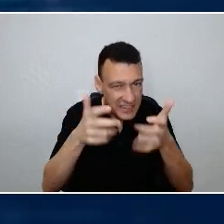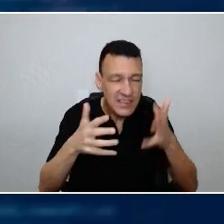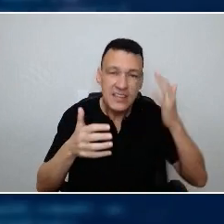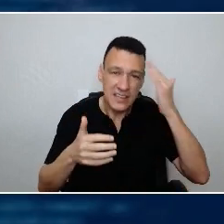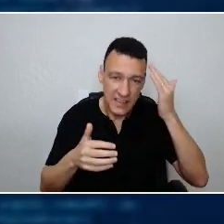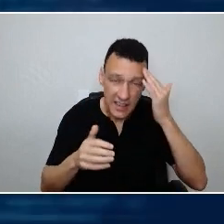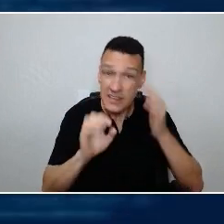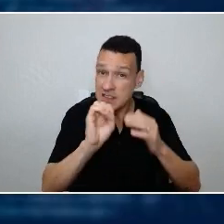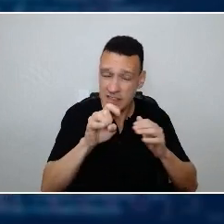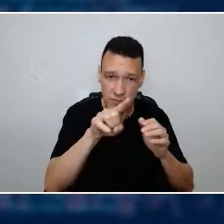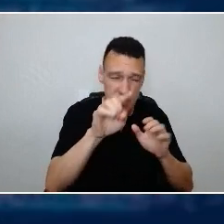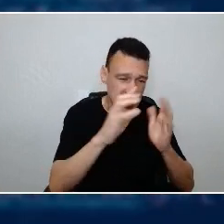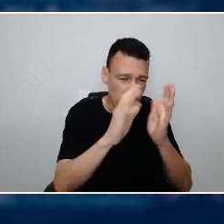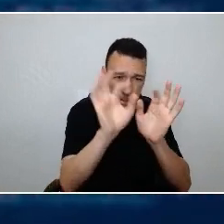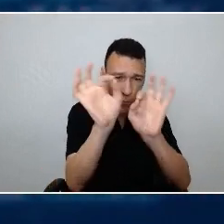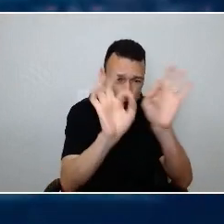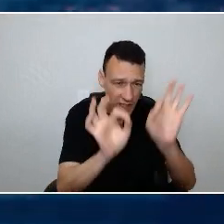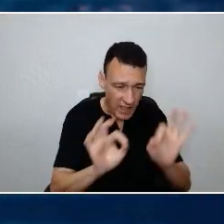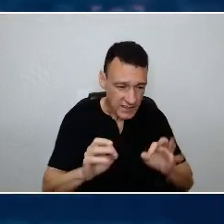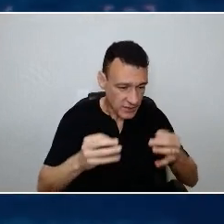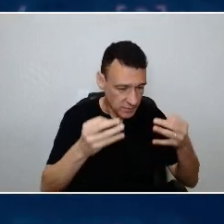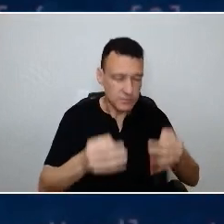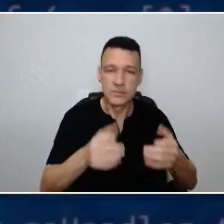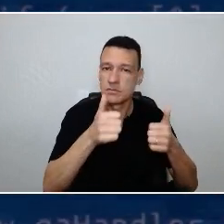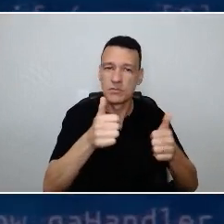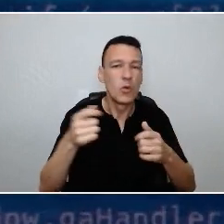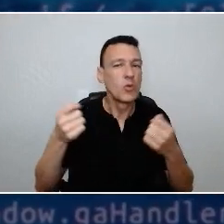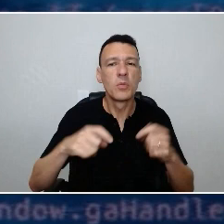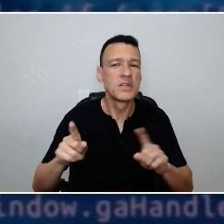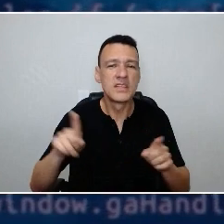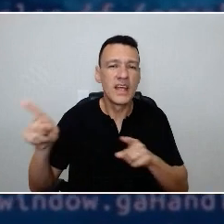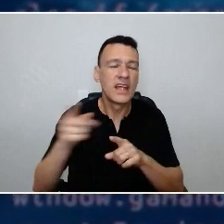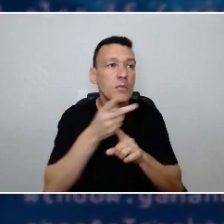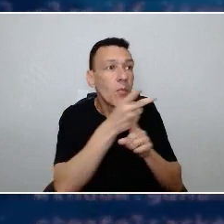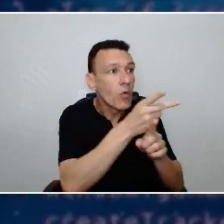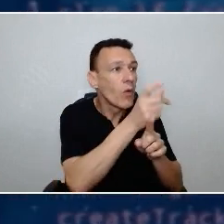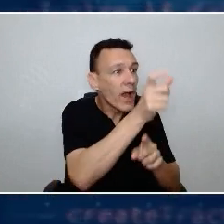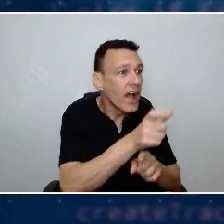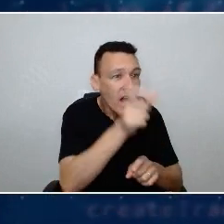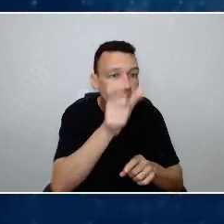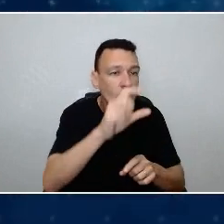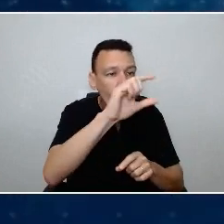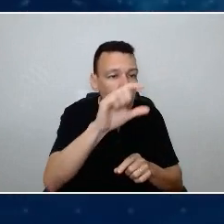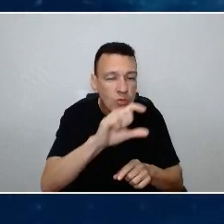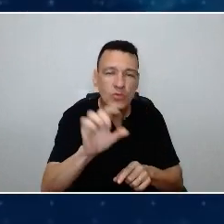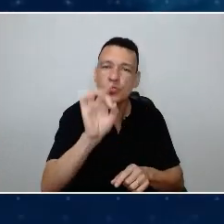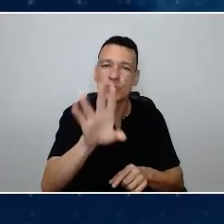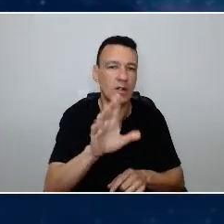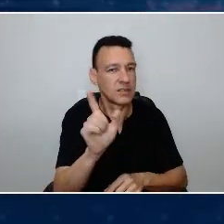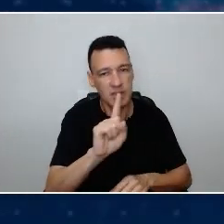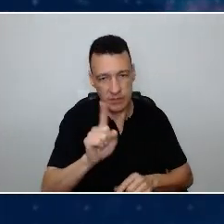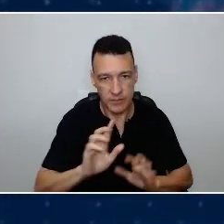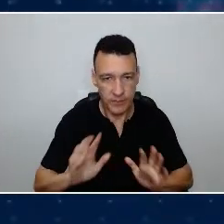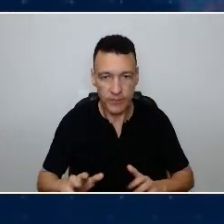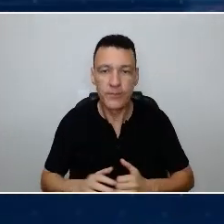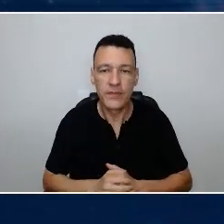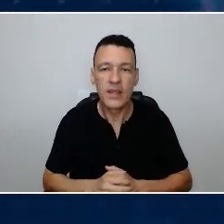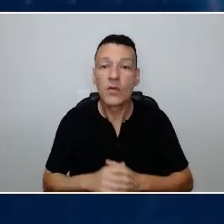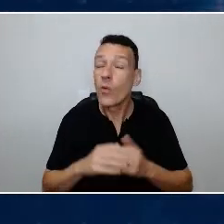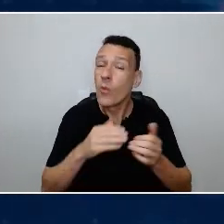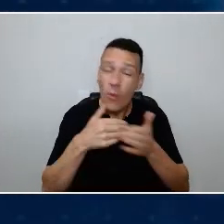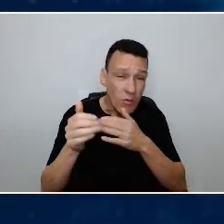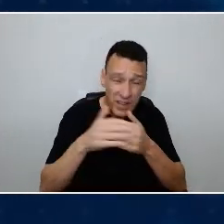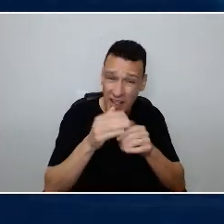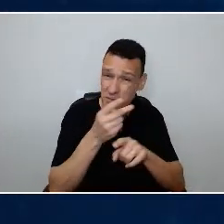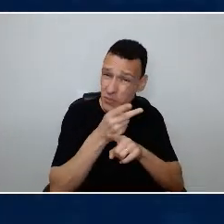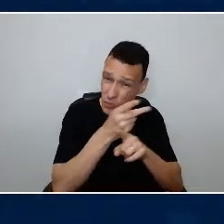você não precisa necessariamente disso todo e qualquer busca deve ser feita em cima de índices